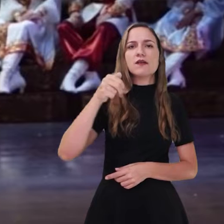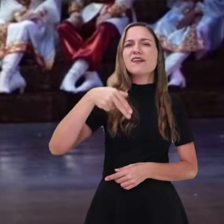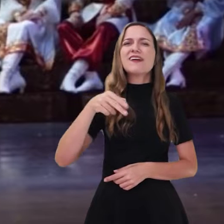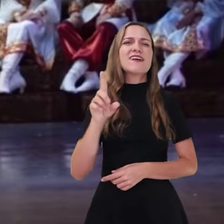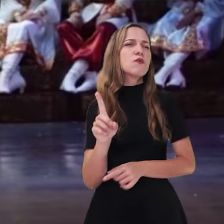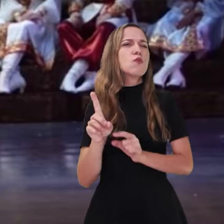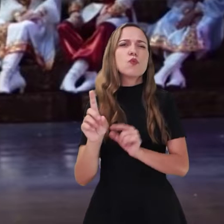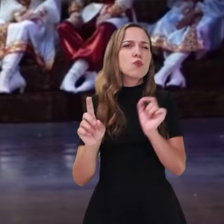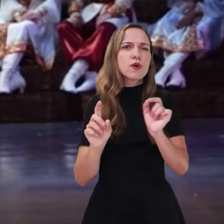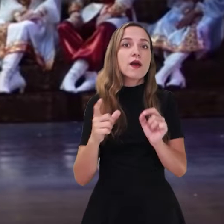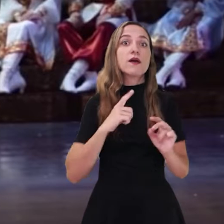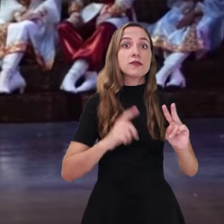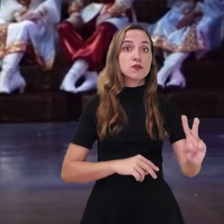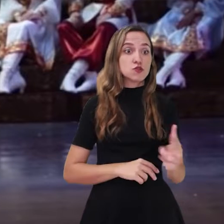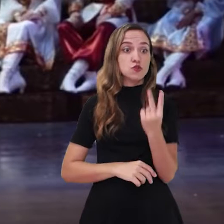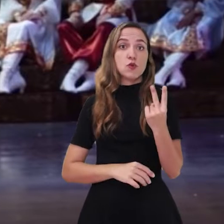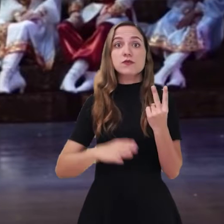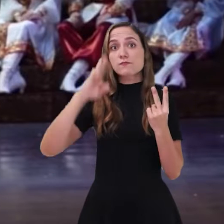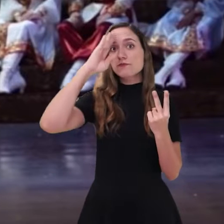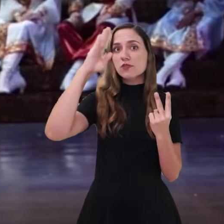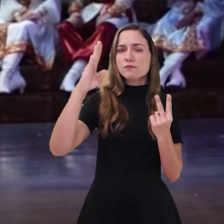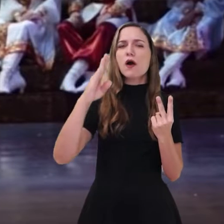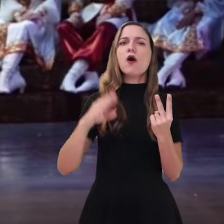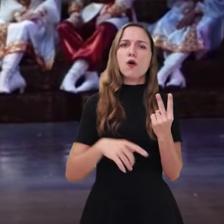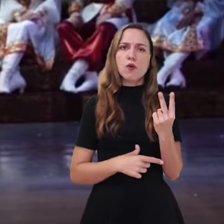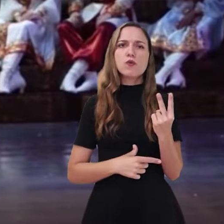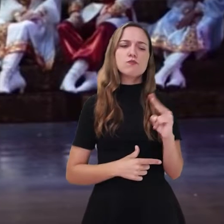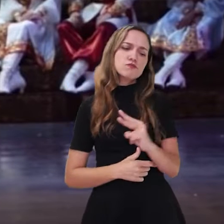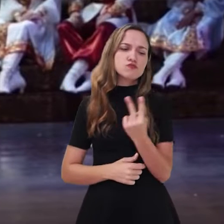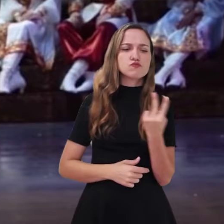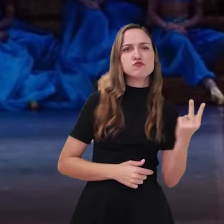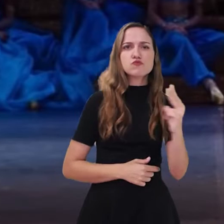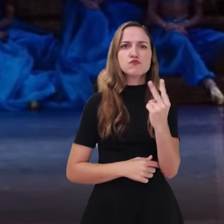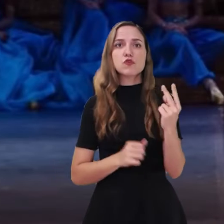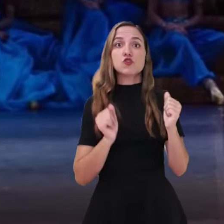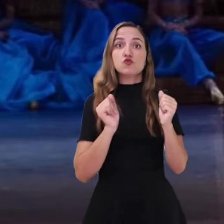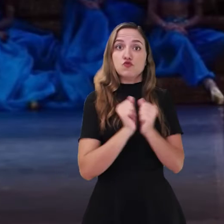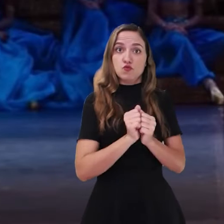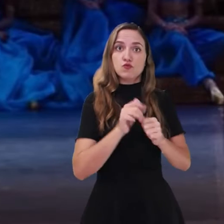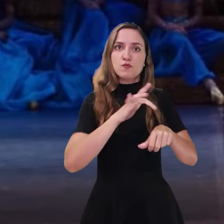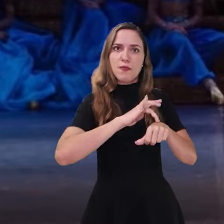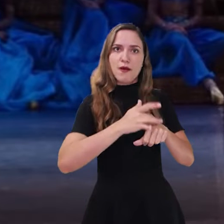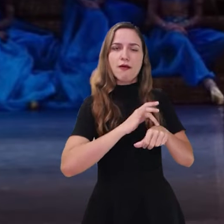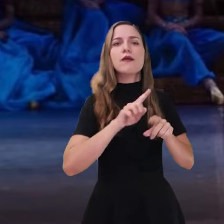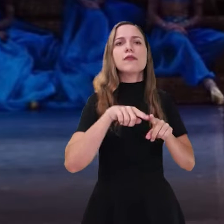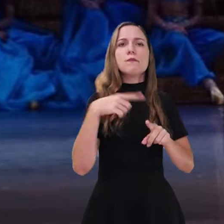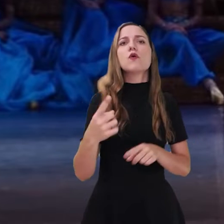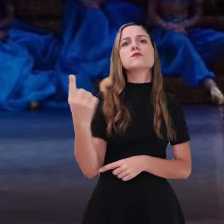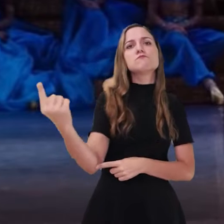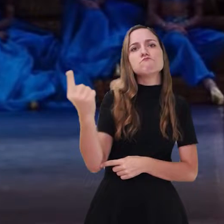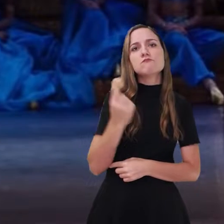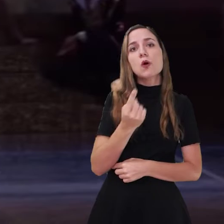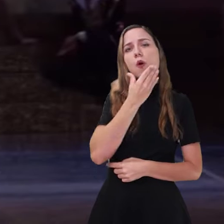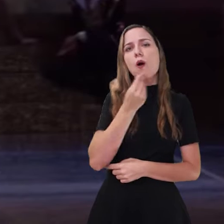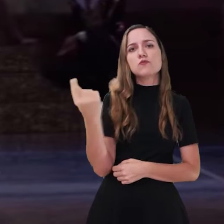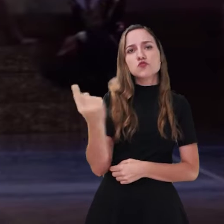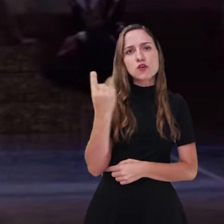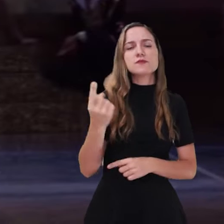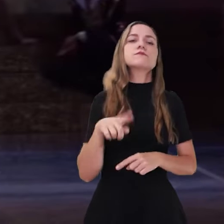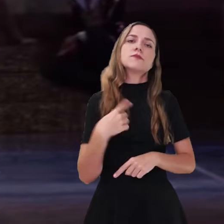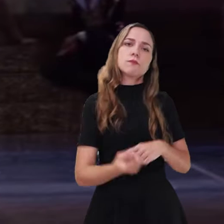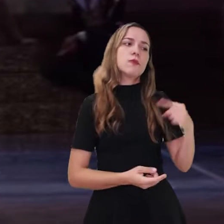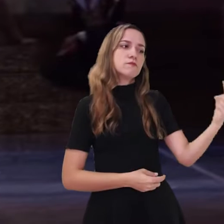dois bailarinos principais entram em cena e dançam juntos. Depois, o homem dança sozinho, seguido pela